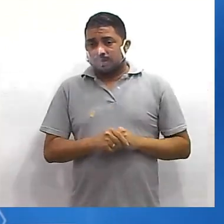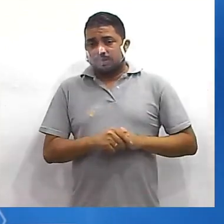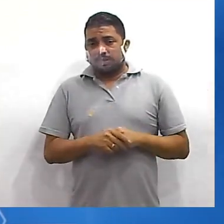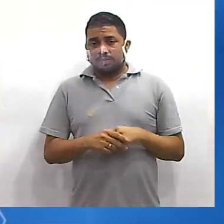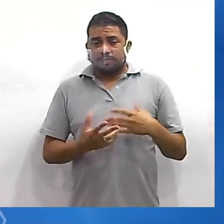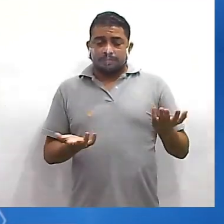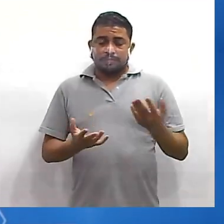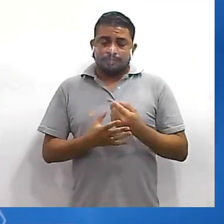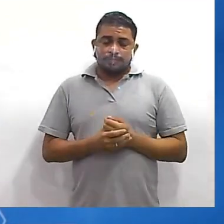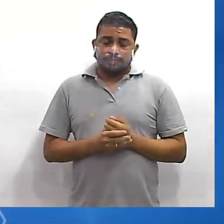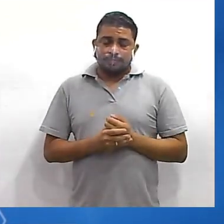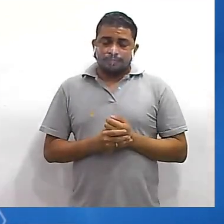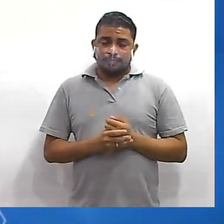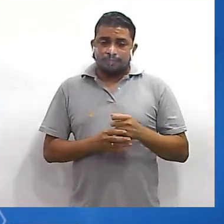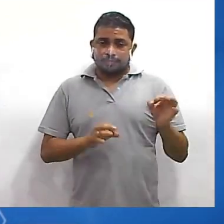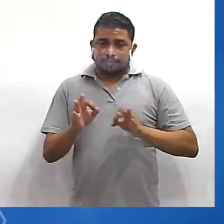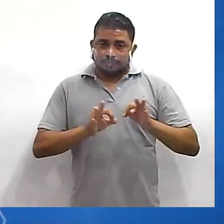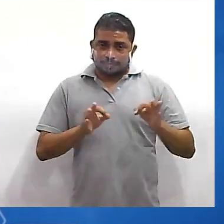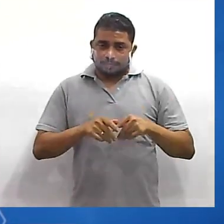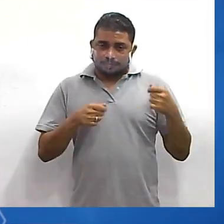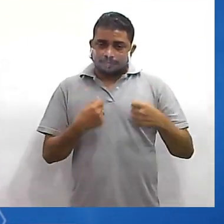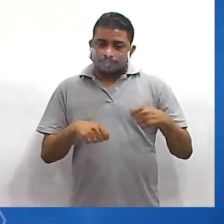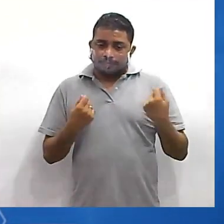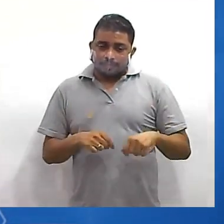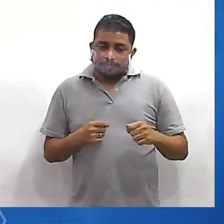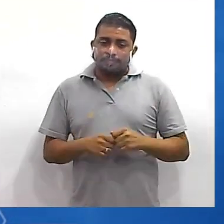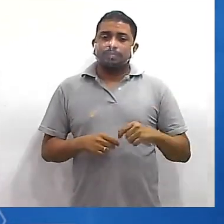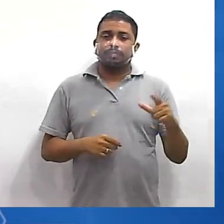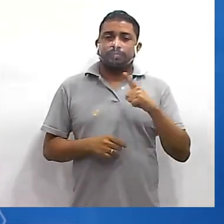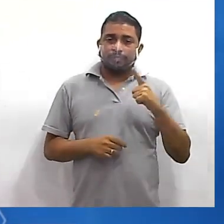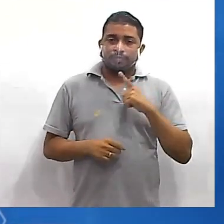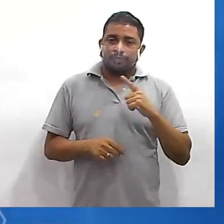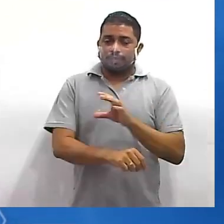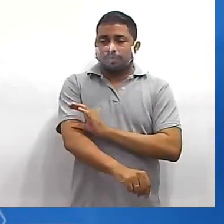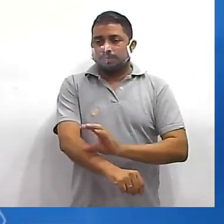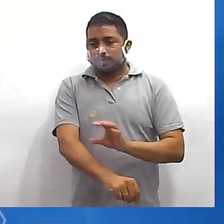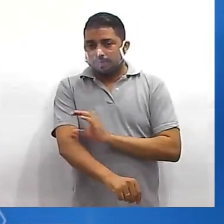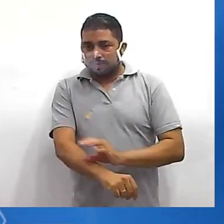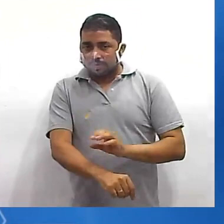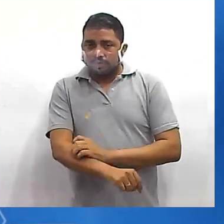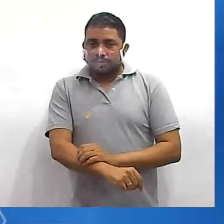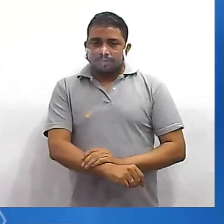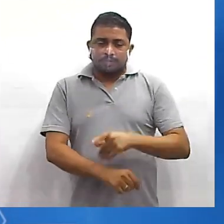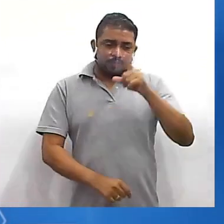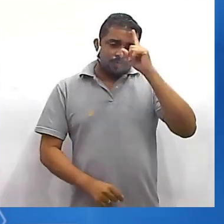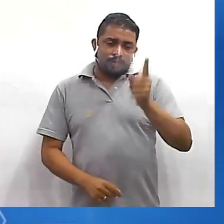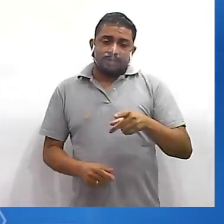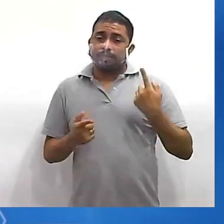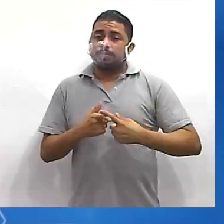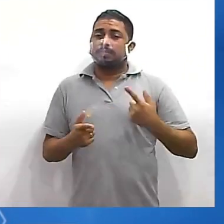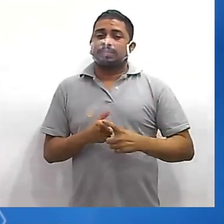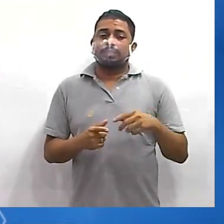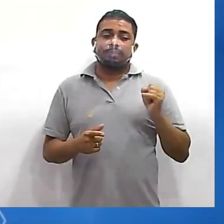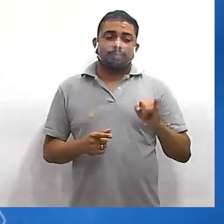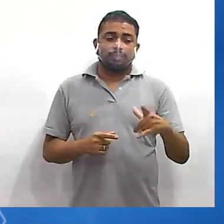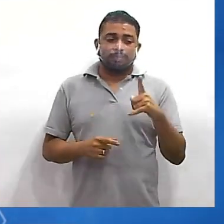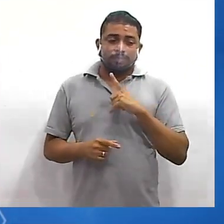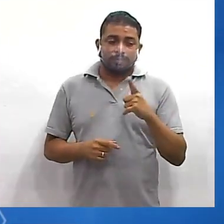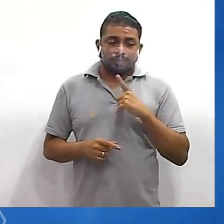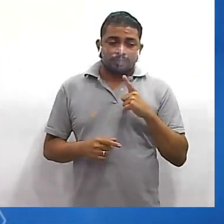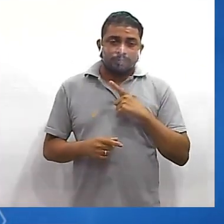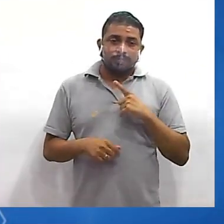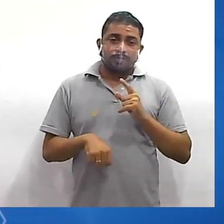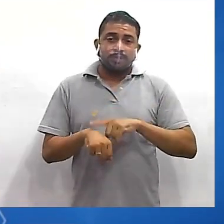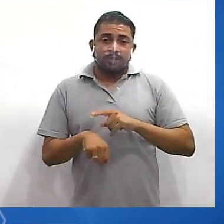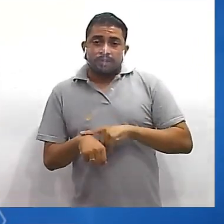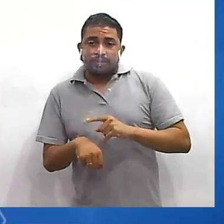momento da organização, ele precise agir com um pulso de autoridade, né? Porque se eu tenho um prazo, eu tenho